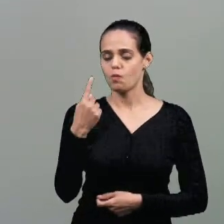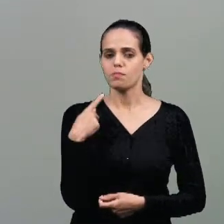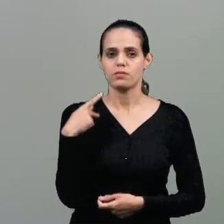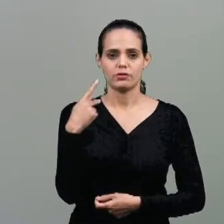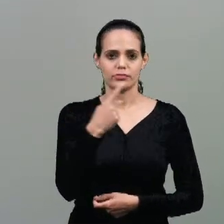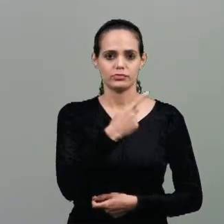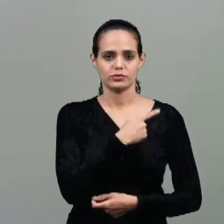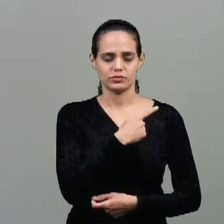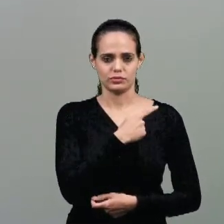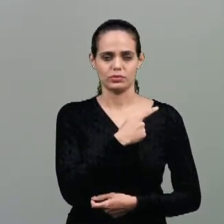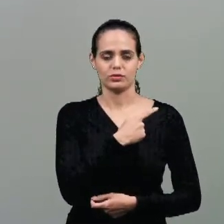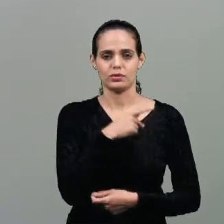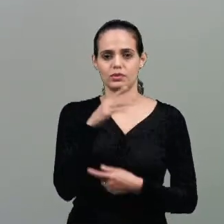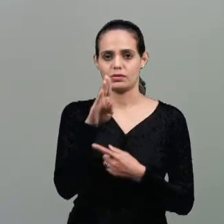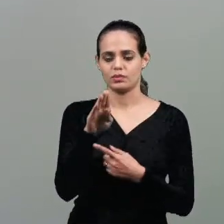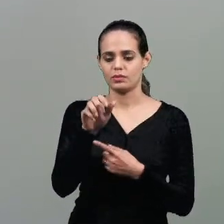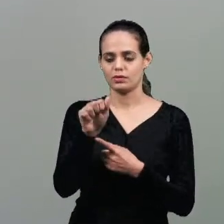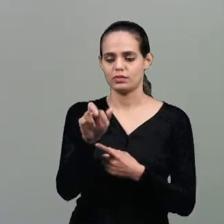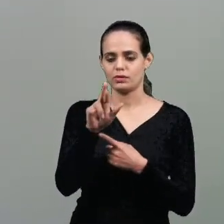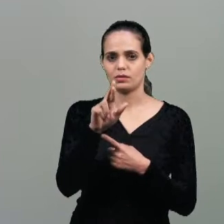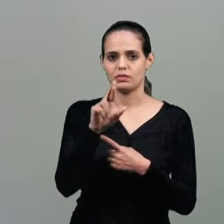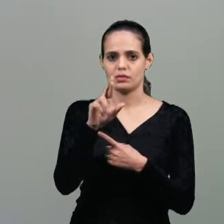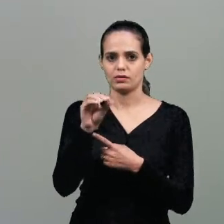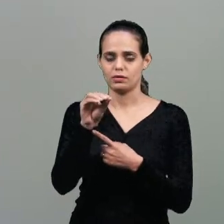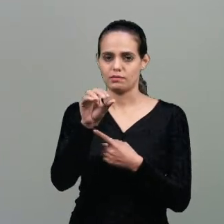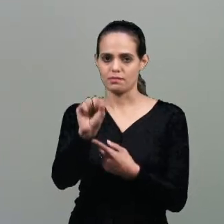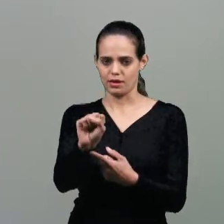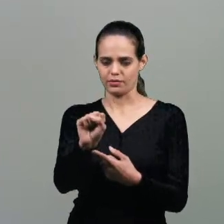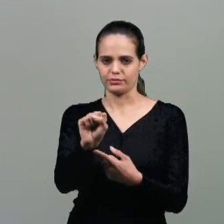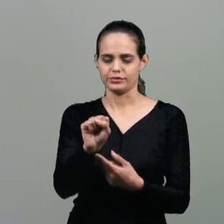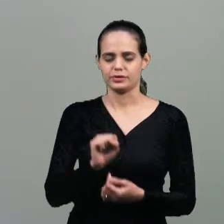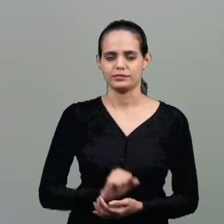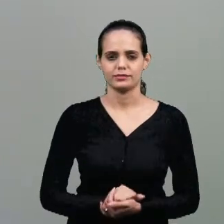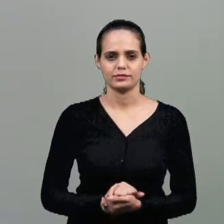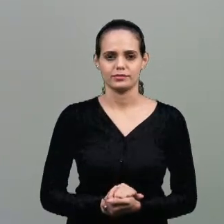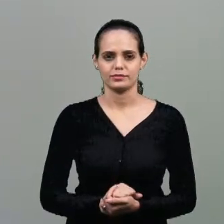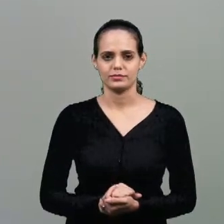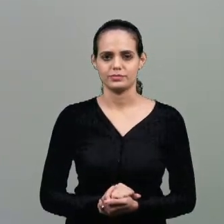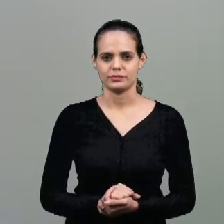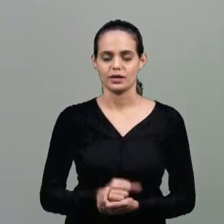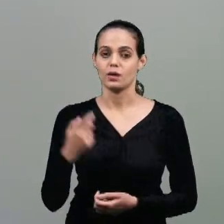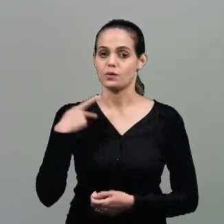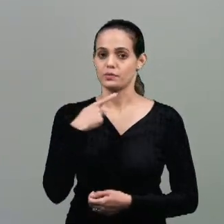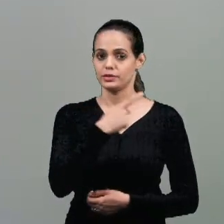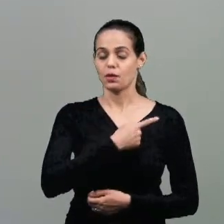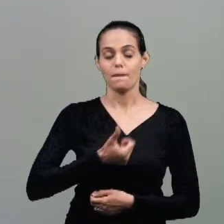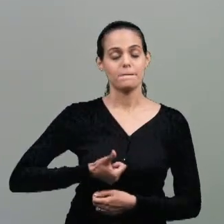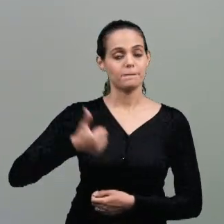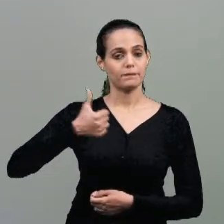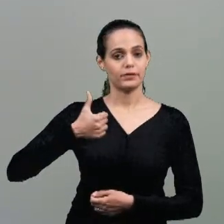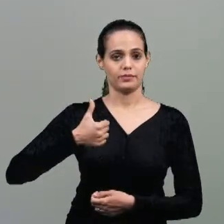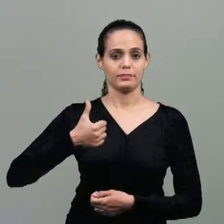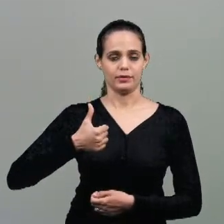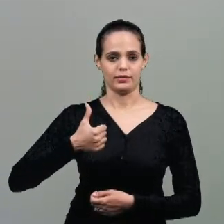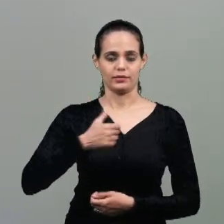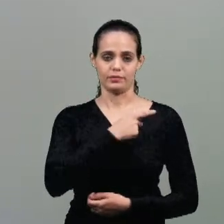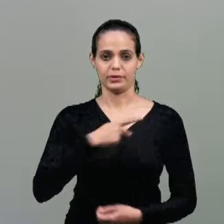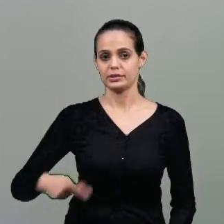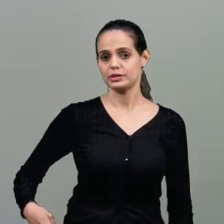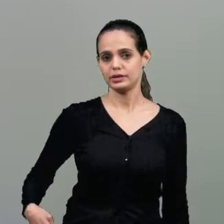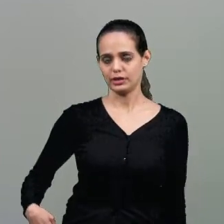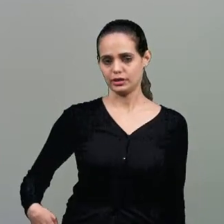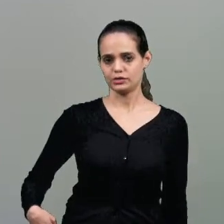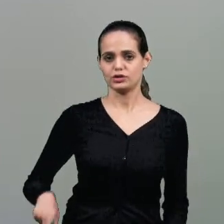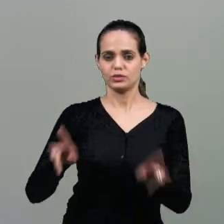pastor Barros, pastor Barros, né, que foi o primeiro presidente do presbitério. Eu tinha 13 anos de